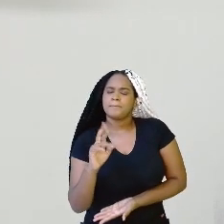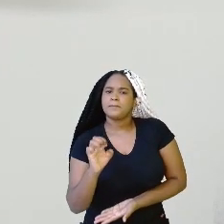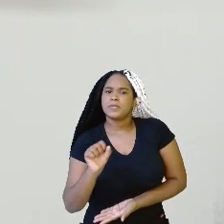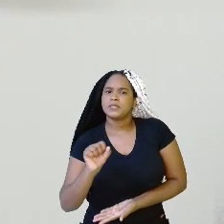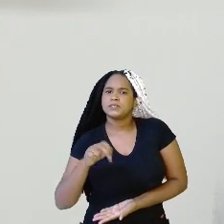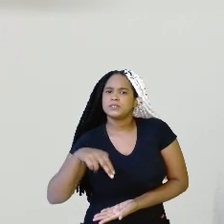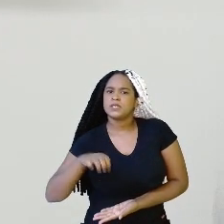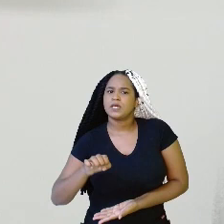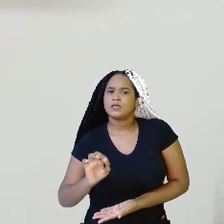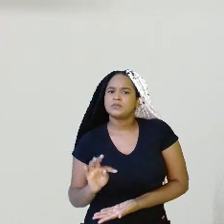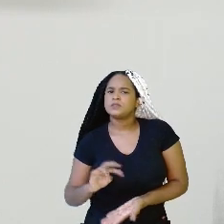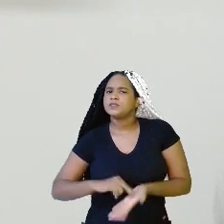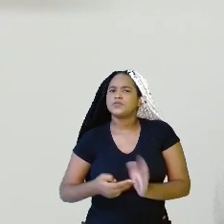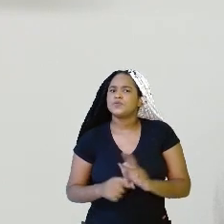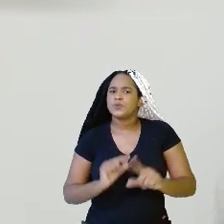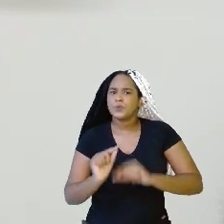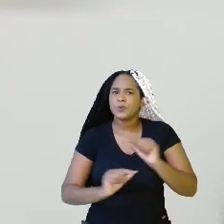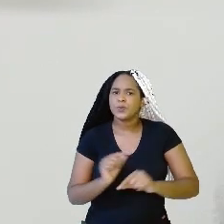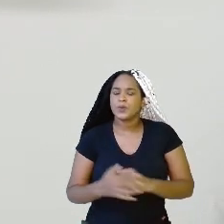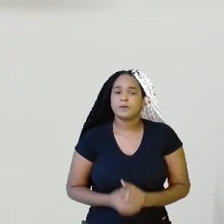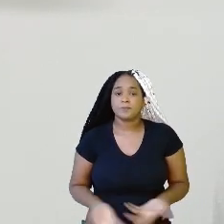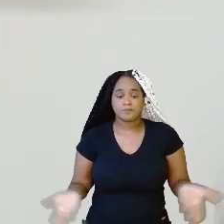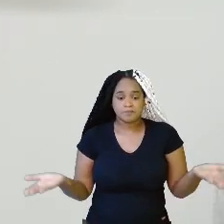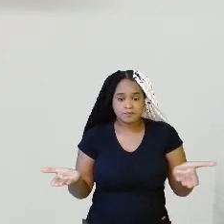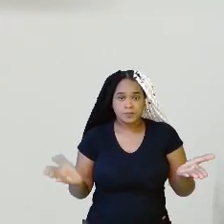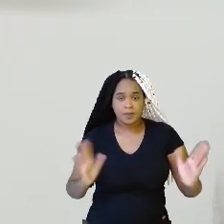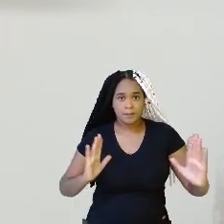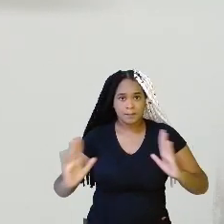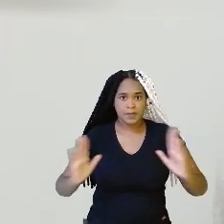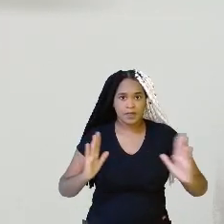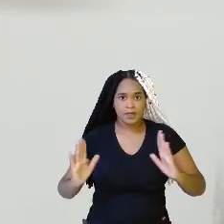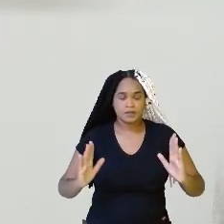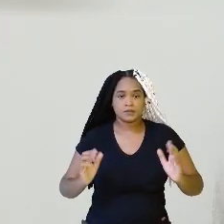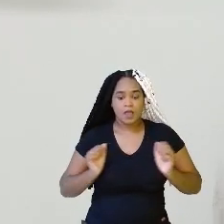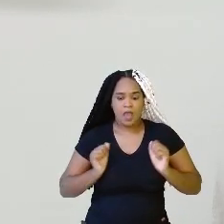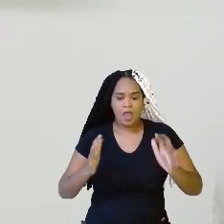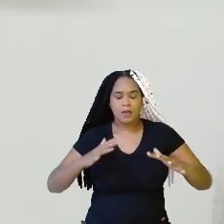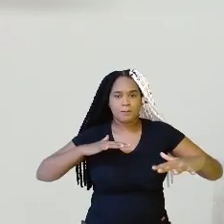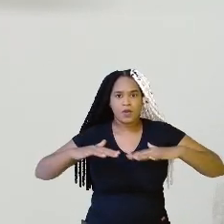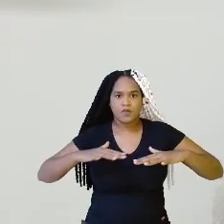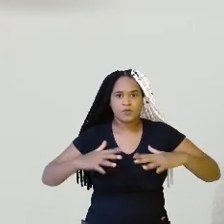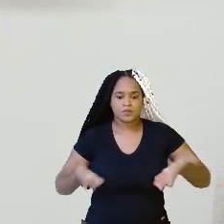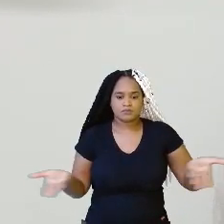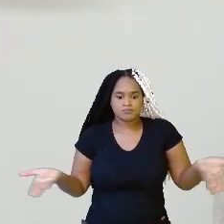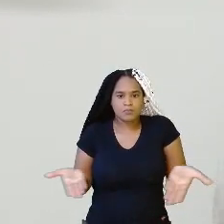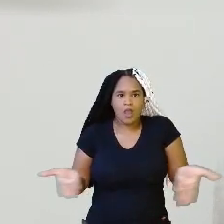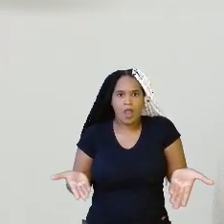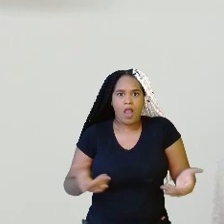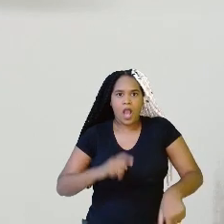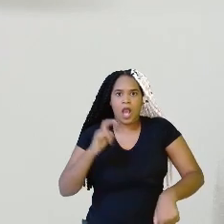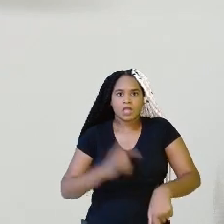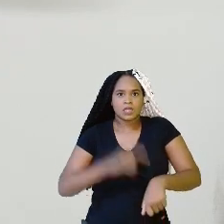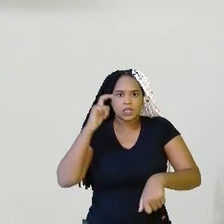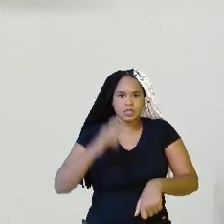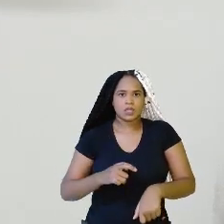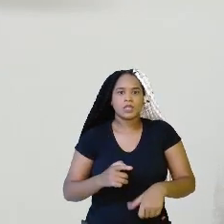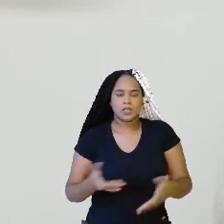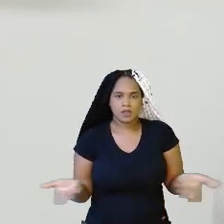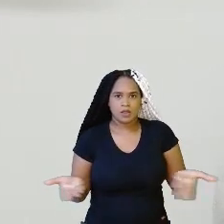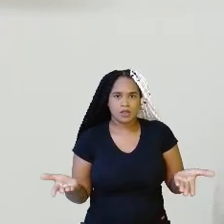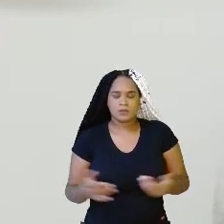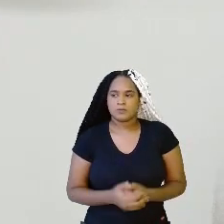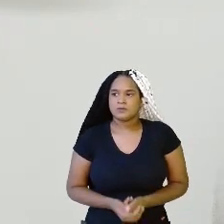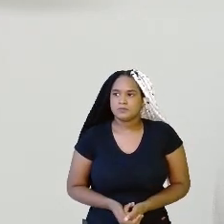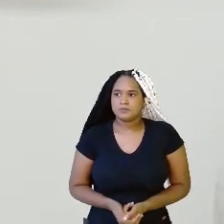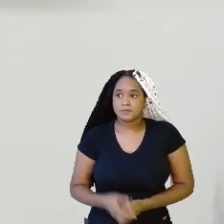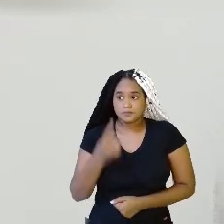presente? É um tempo verbal que é usado para indicar uma ação habitual que ocorre no momento da